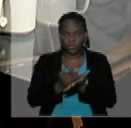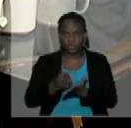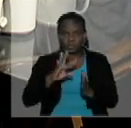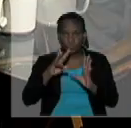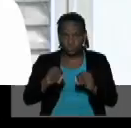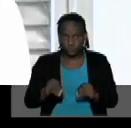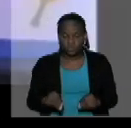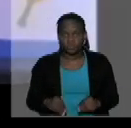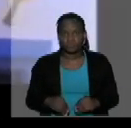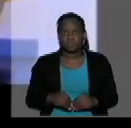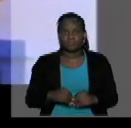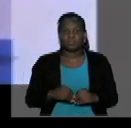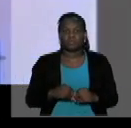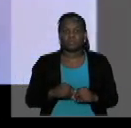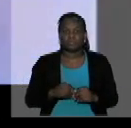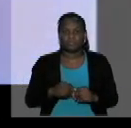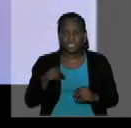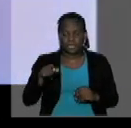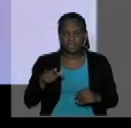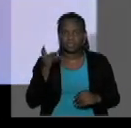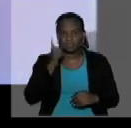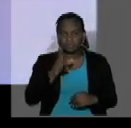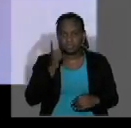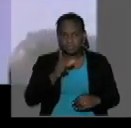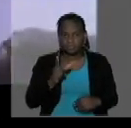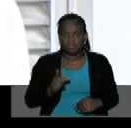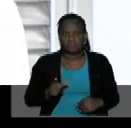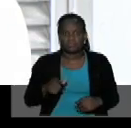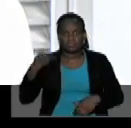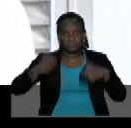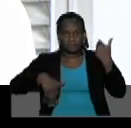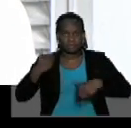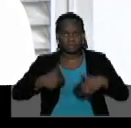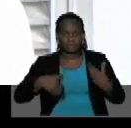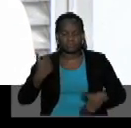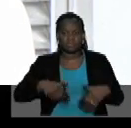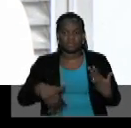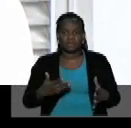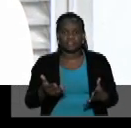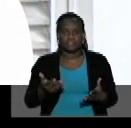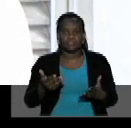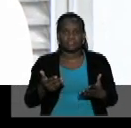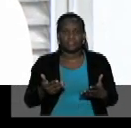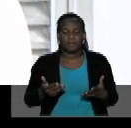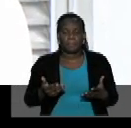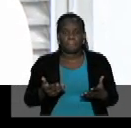começou tudo, que aqui foi possibilitado, foi dito